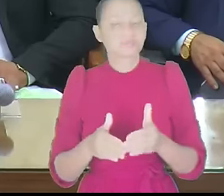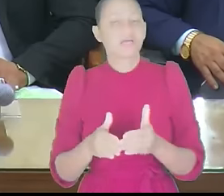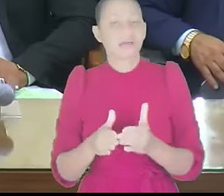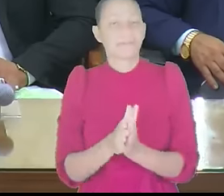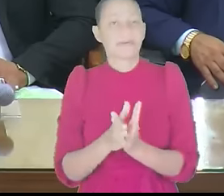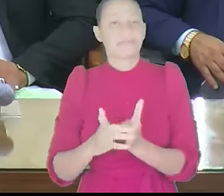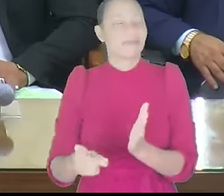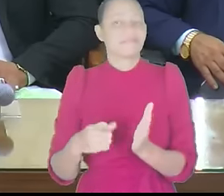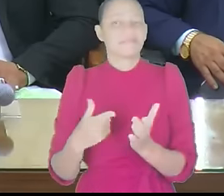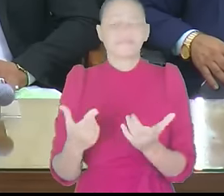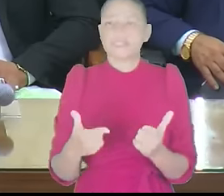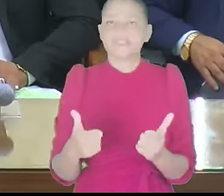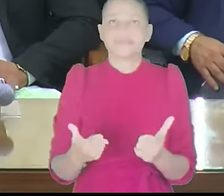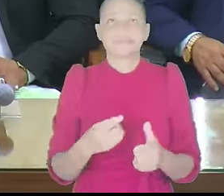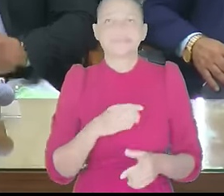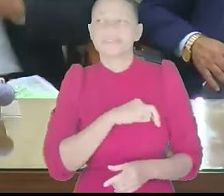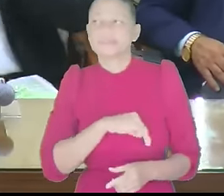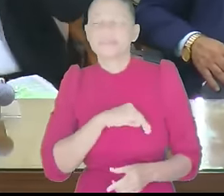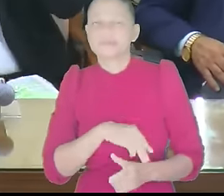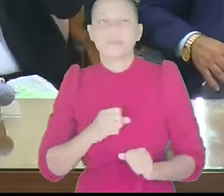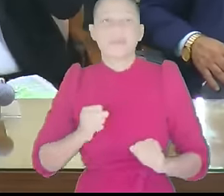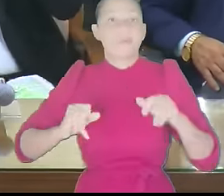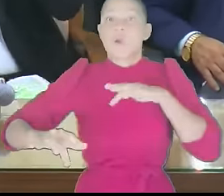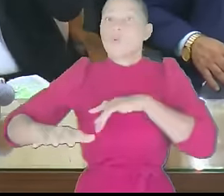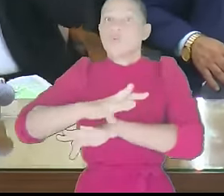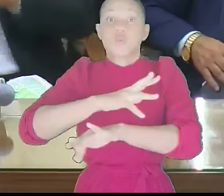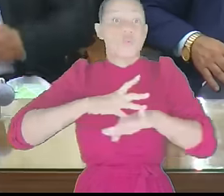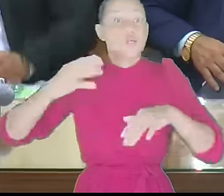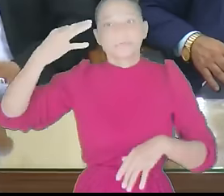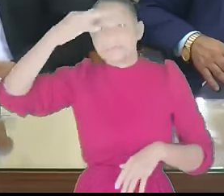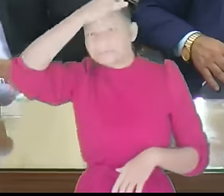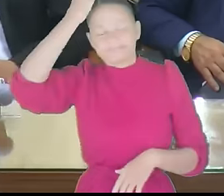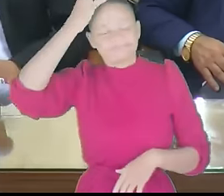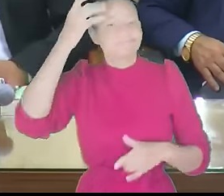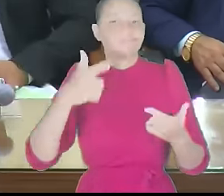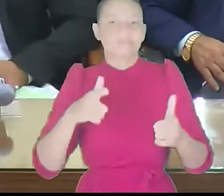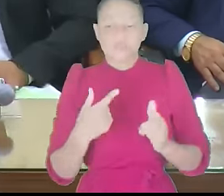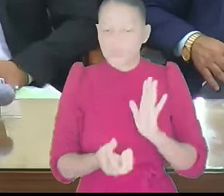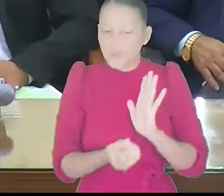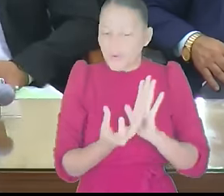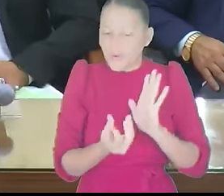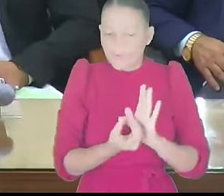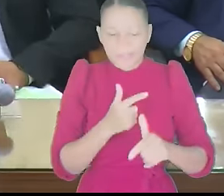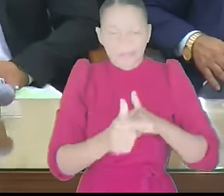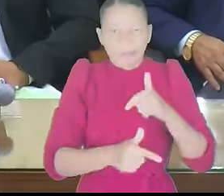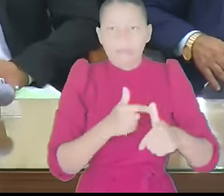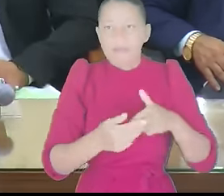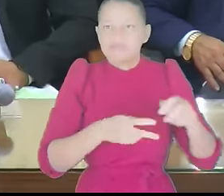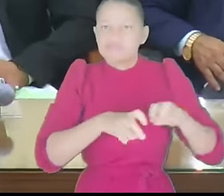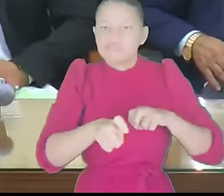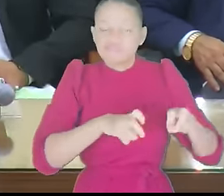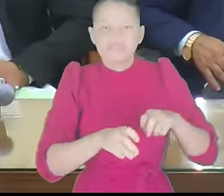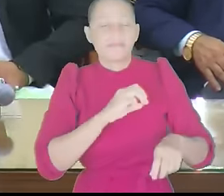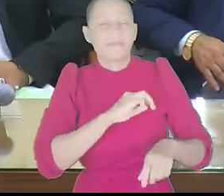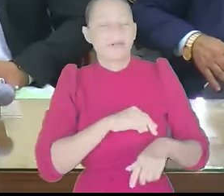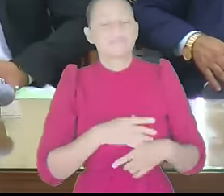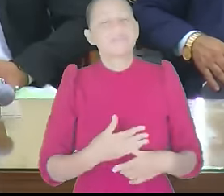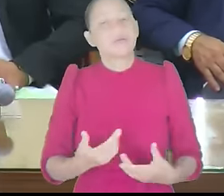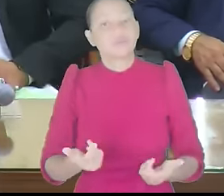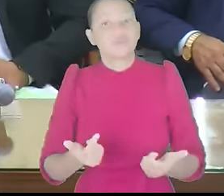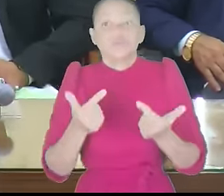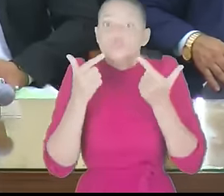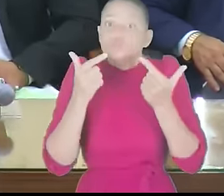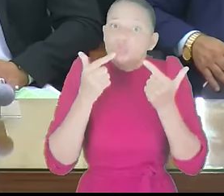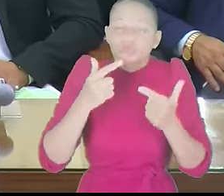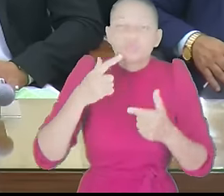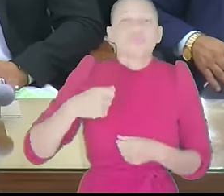que não teve missões, não teve derramamento do Espírito Santo, não teve obra missionária. Graças a Deus pela reforma, porque trouxe a